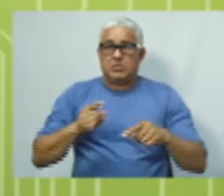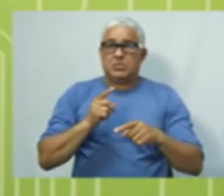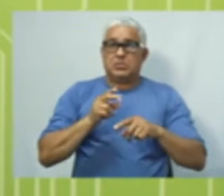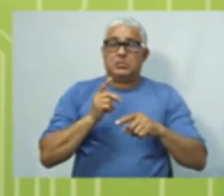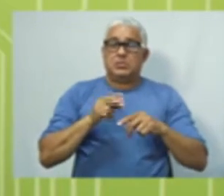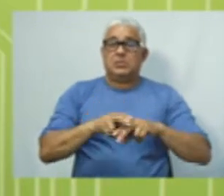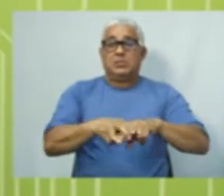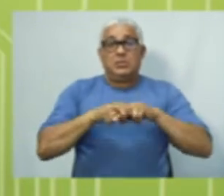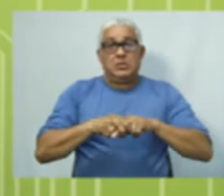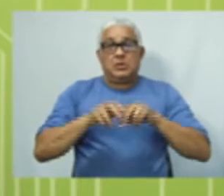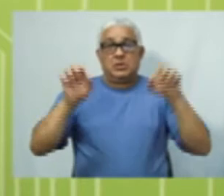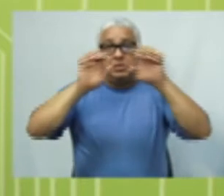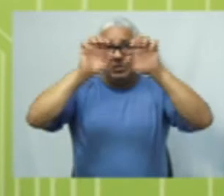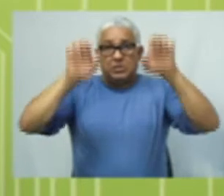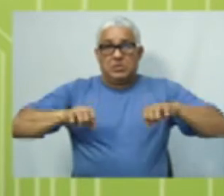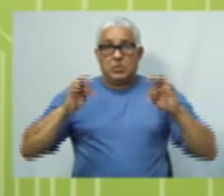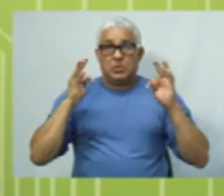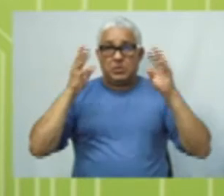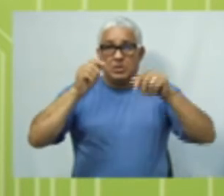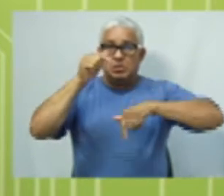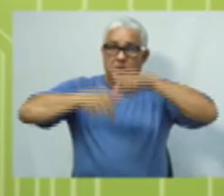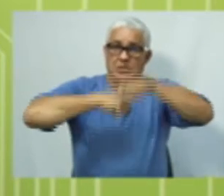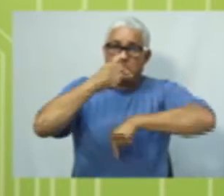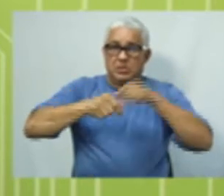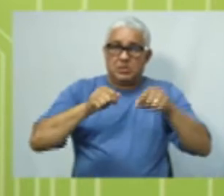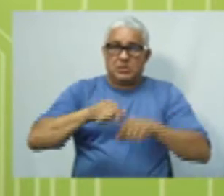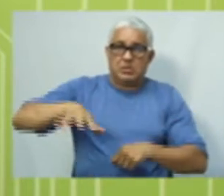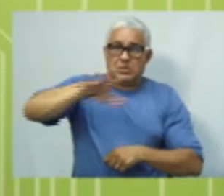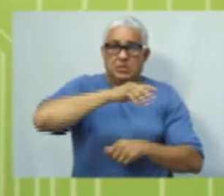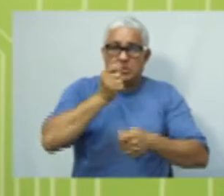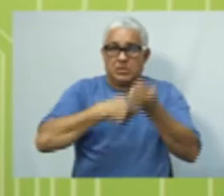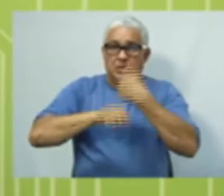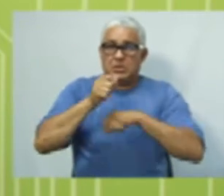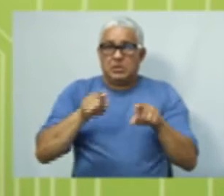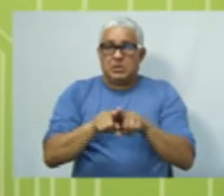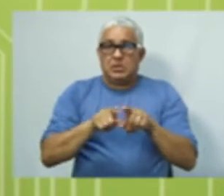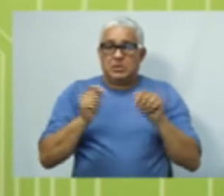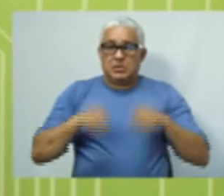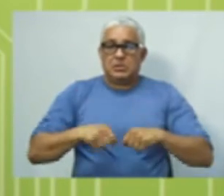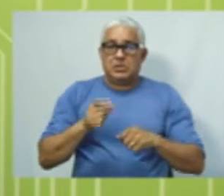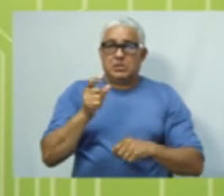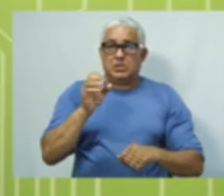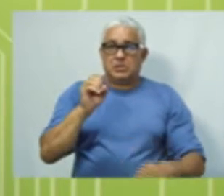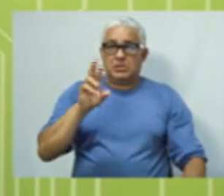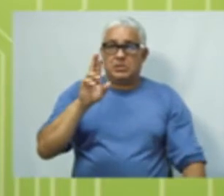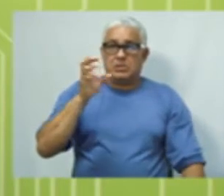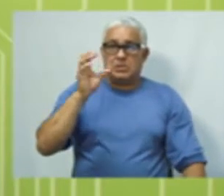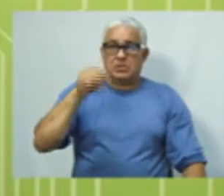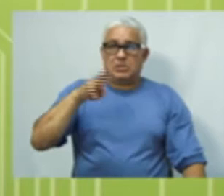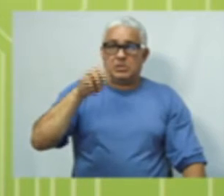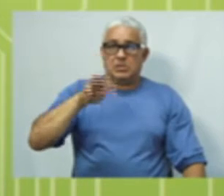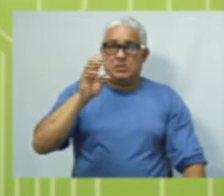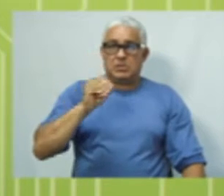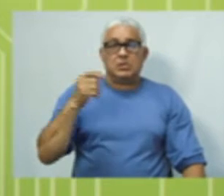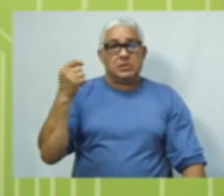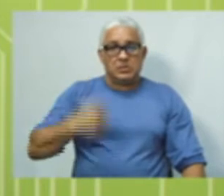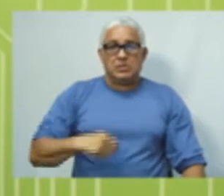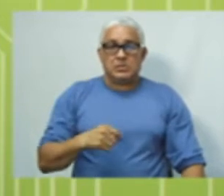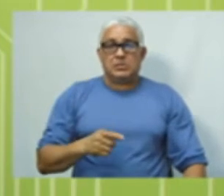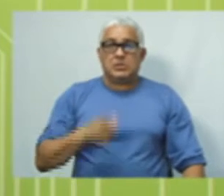ela funcione, essa área administrativa também tem que estar funcionando. E esse orçamento é necessário, porque eu só